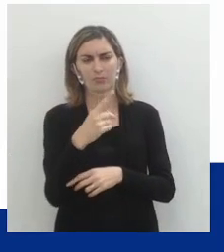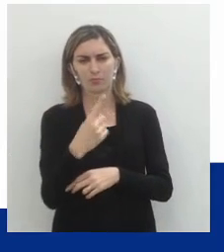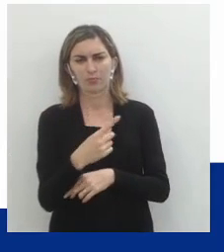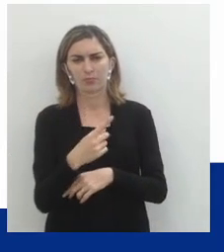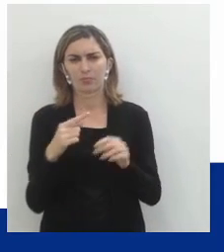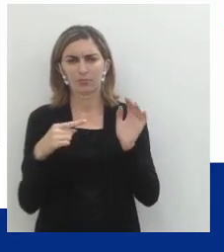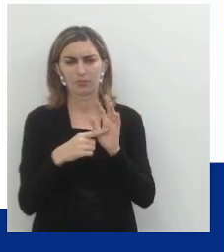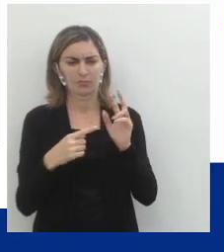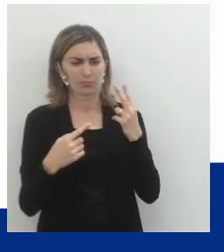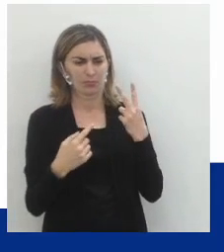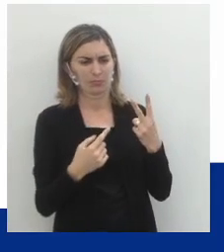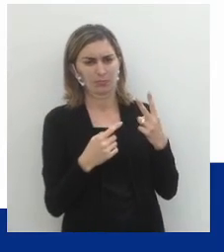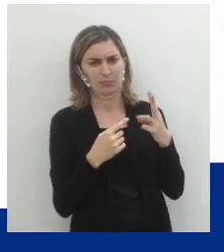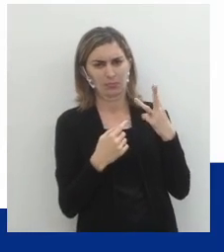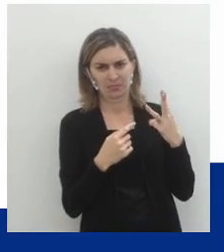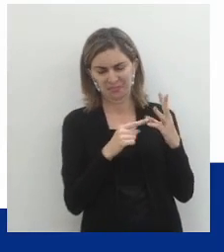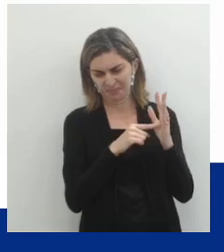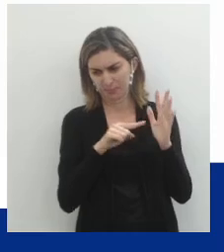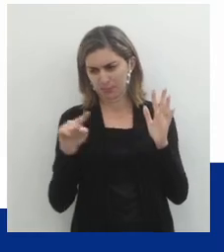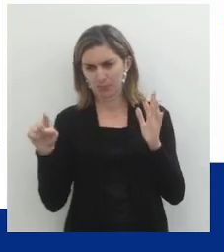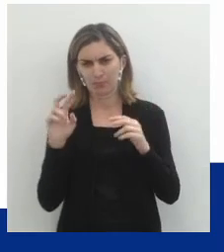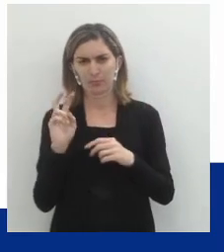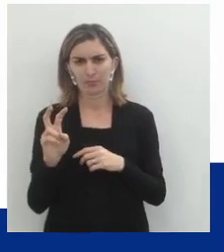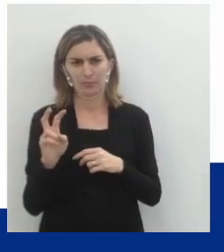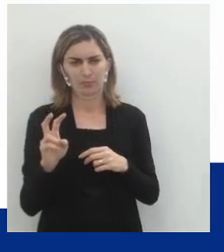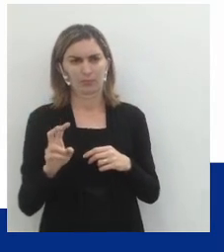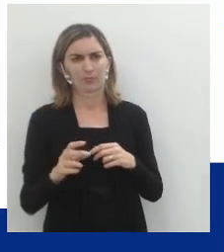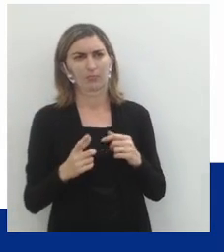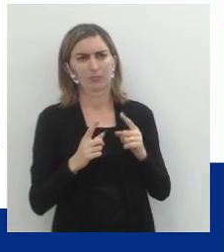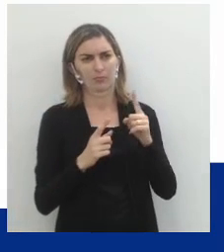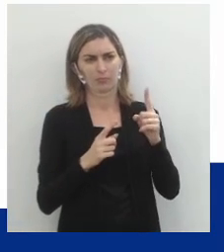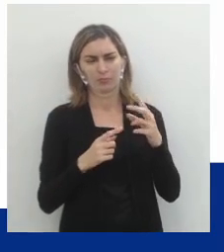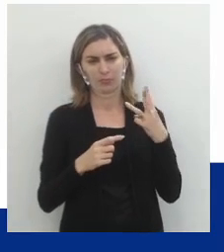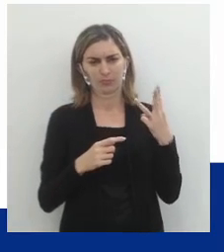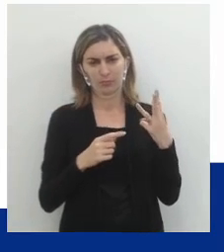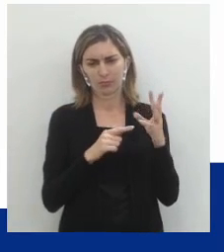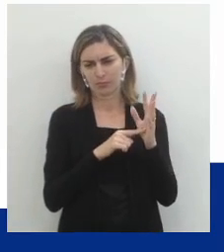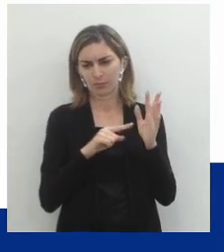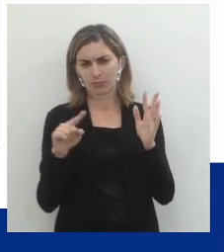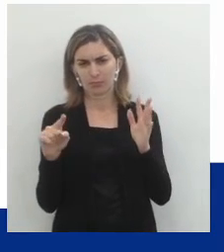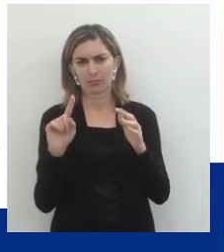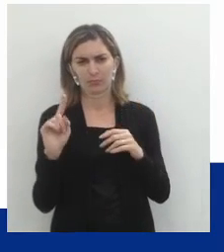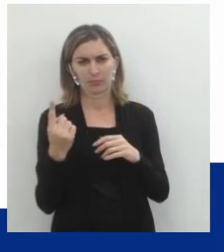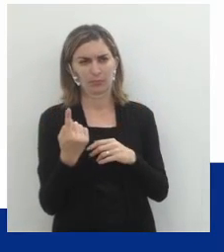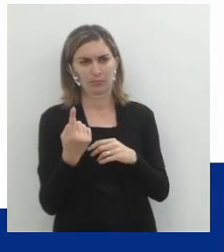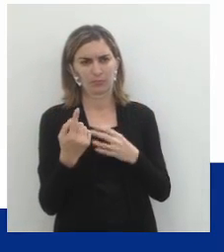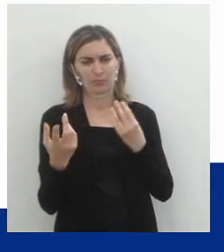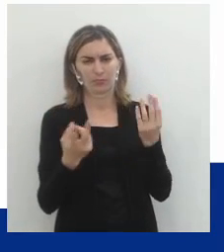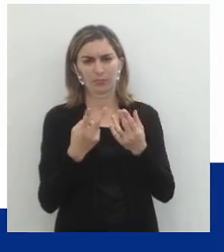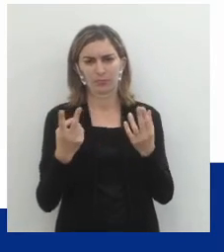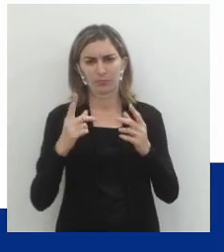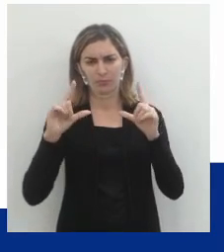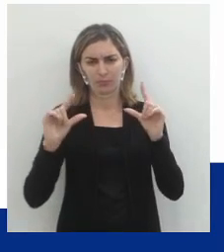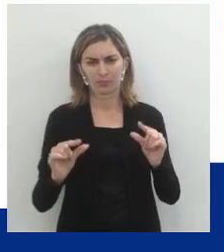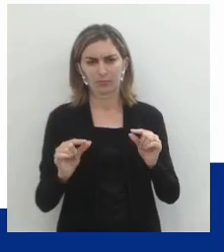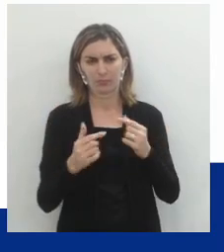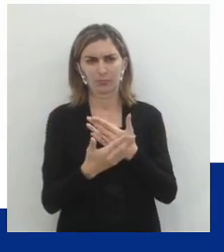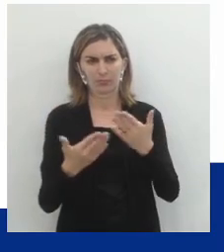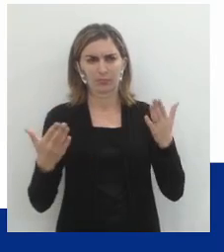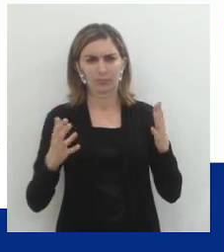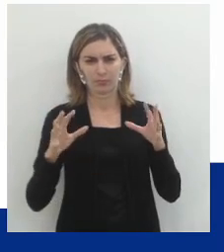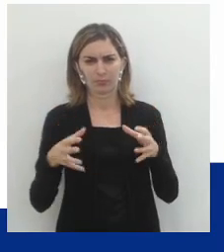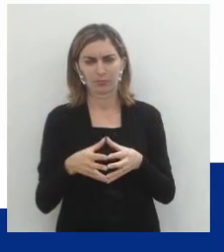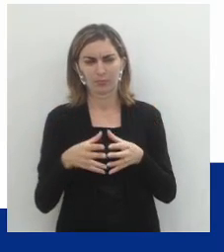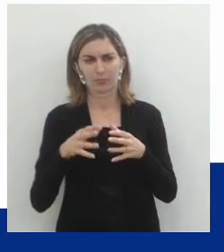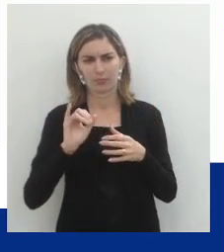do ponto 3 até o ponto 5 como valor máximo e do ponto 3 até o ponto 1 como valor mínimo, ou seja, o meu